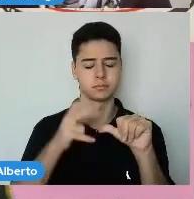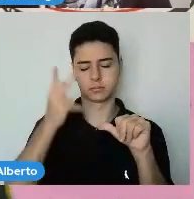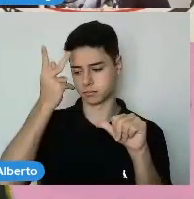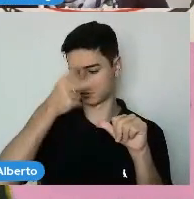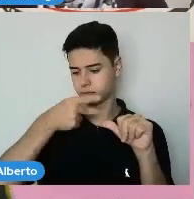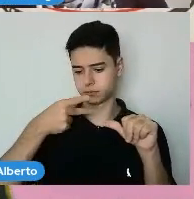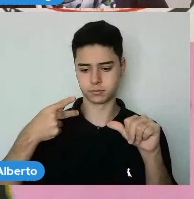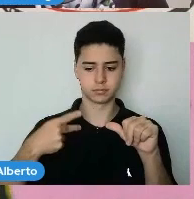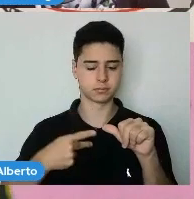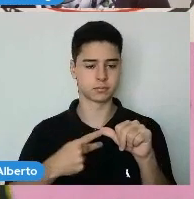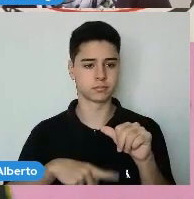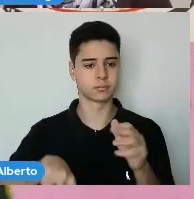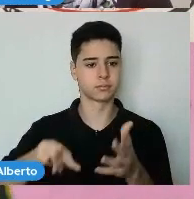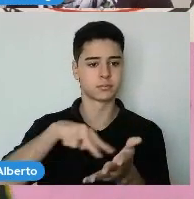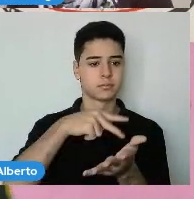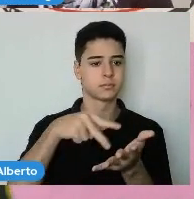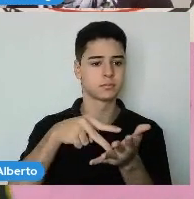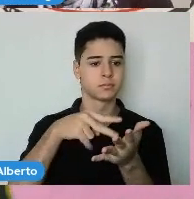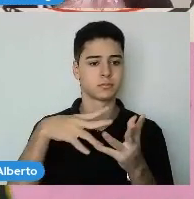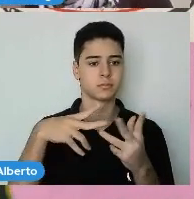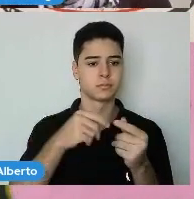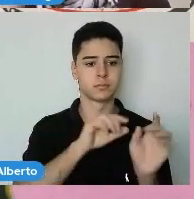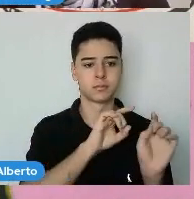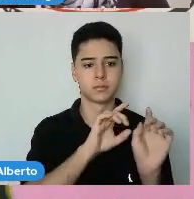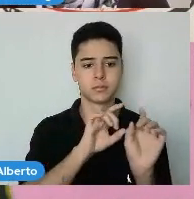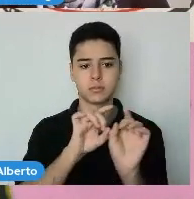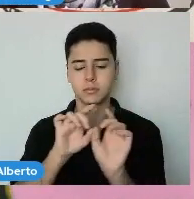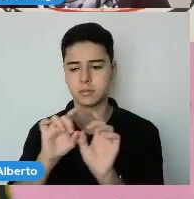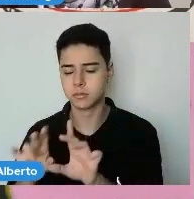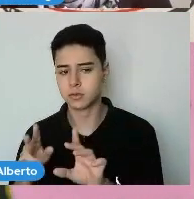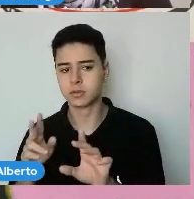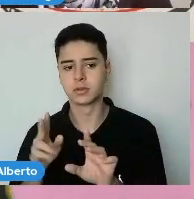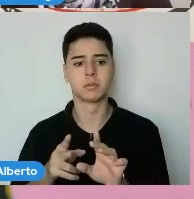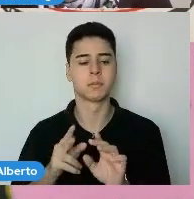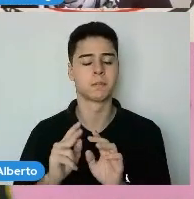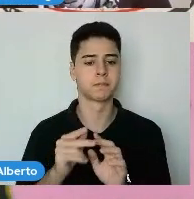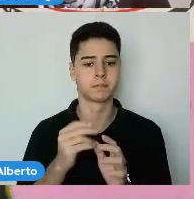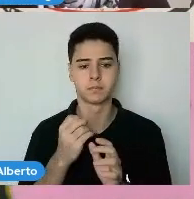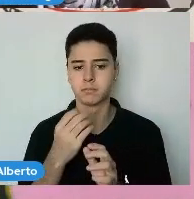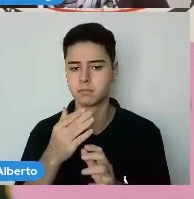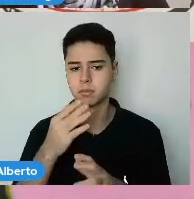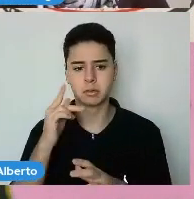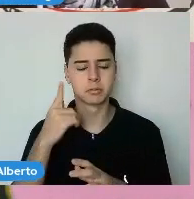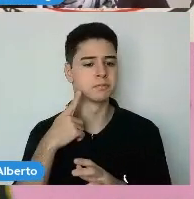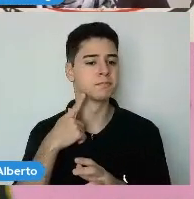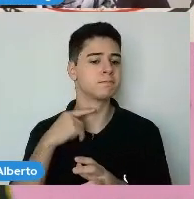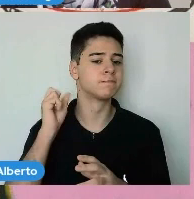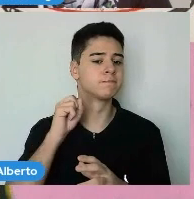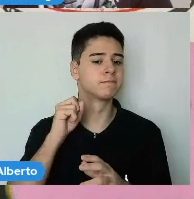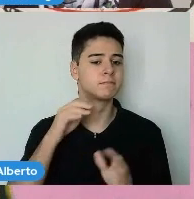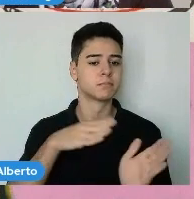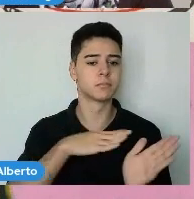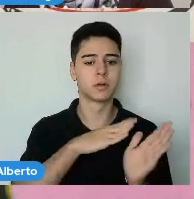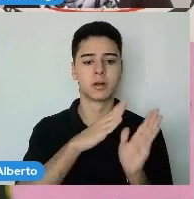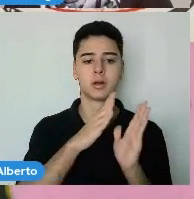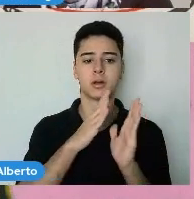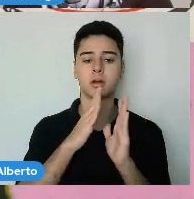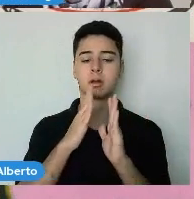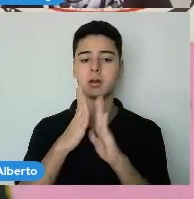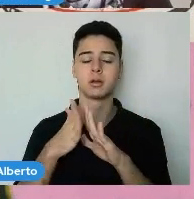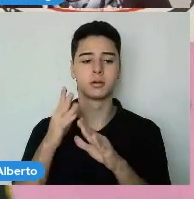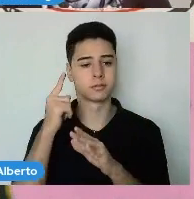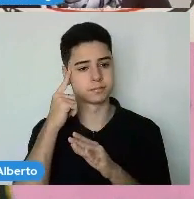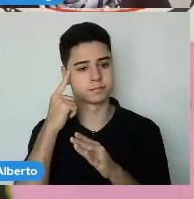performer 24 horas full time, assim, né? É bem interessante a trajetória do Andy Warhol nesse